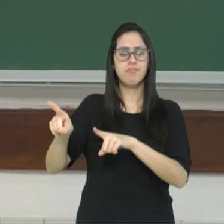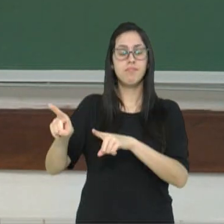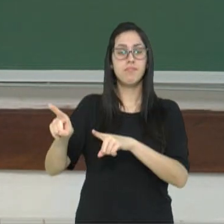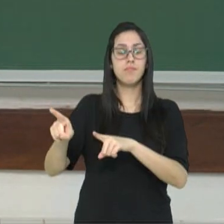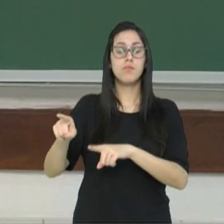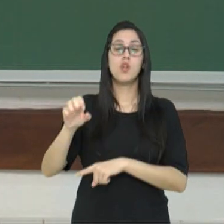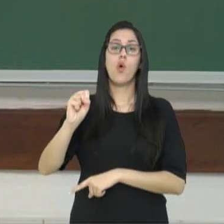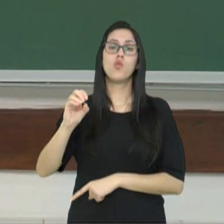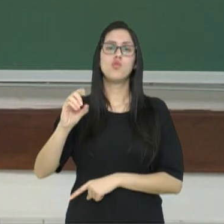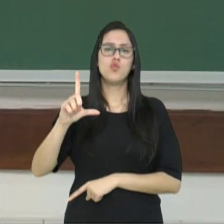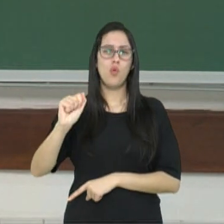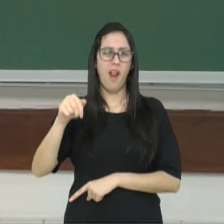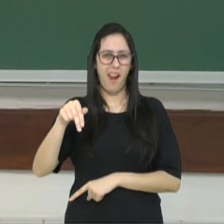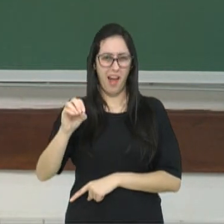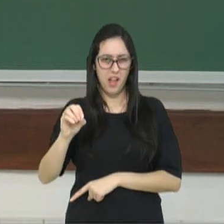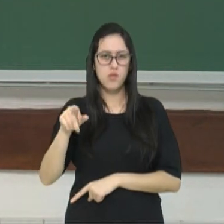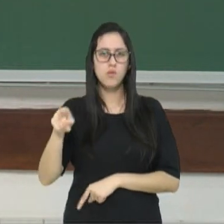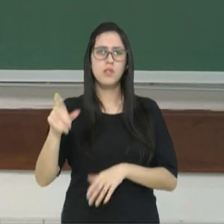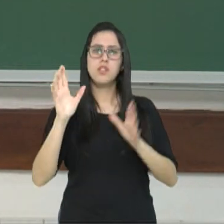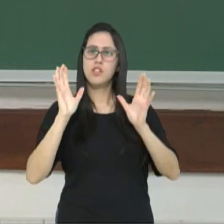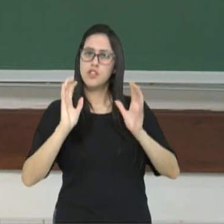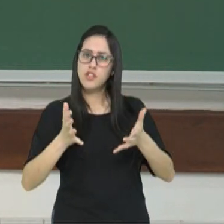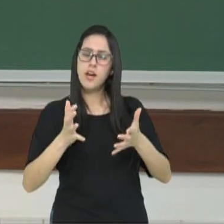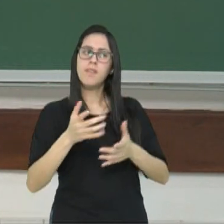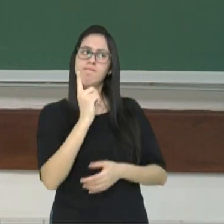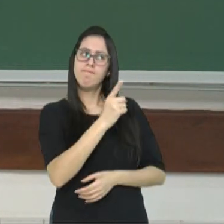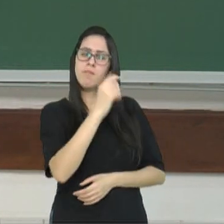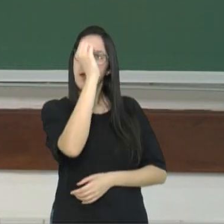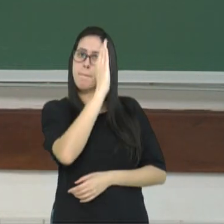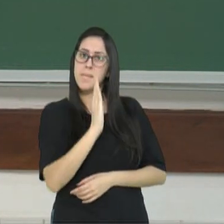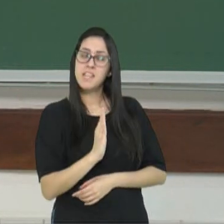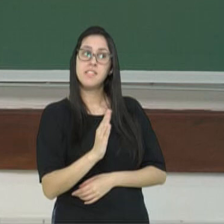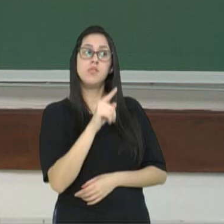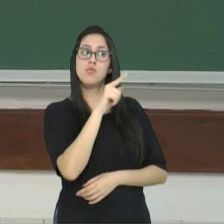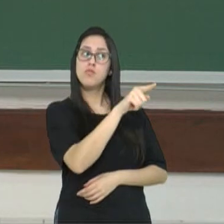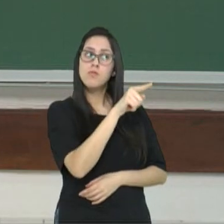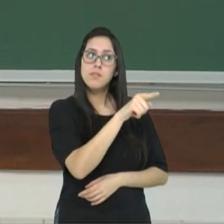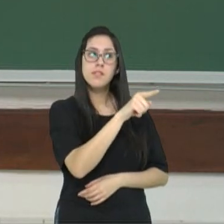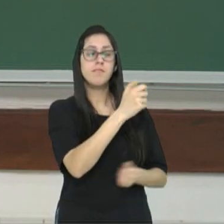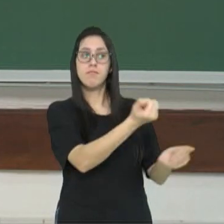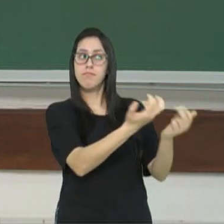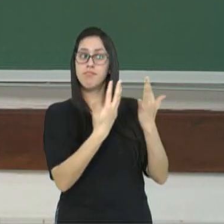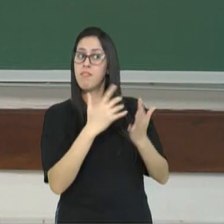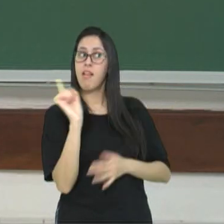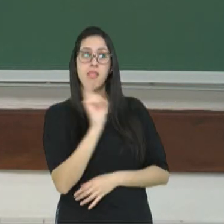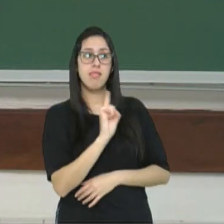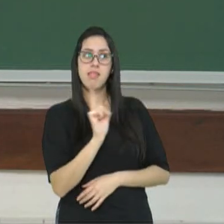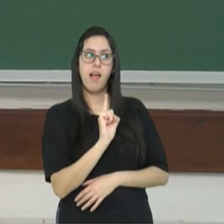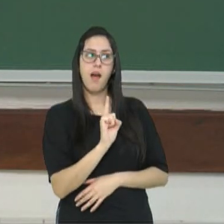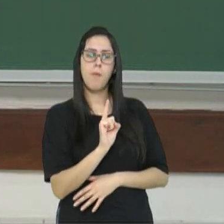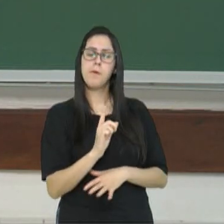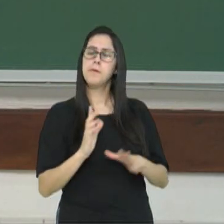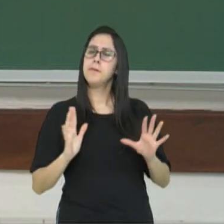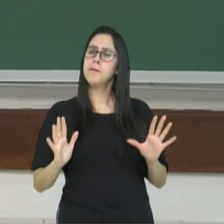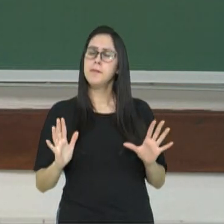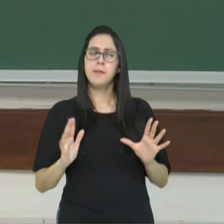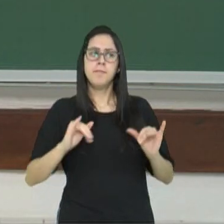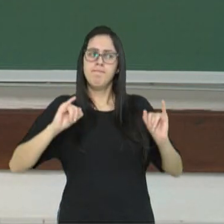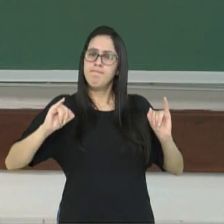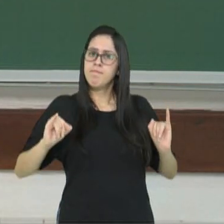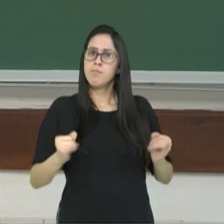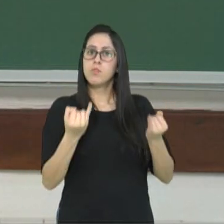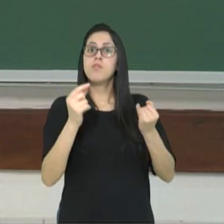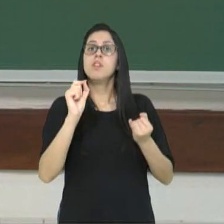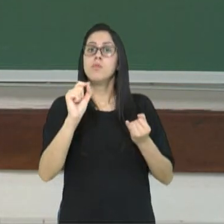aproveita da situação, ele já havia ameaçado o Brasil para não se envolver em questões uruguaias, ele se aproveita da situação e apreende um